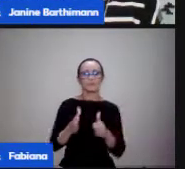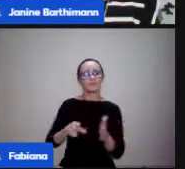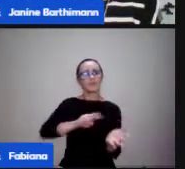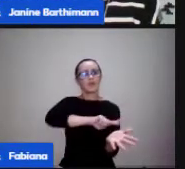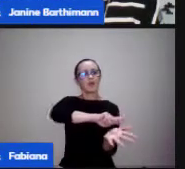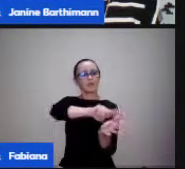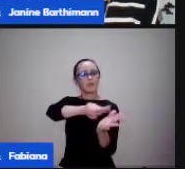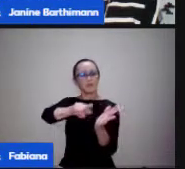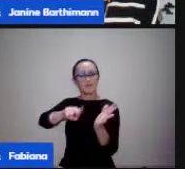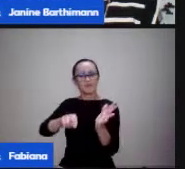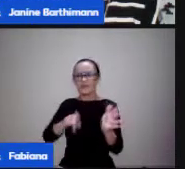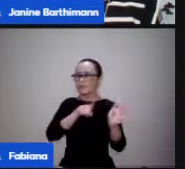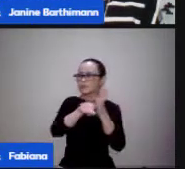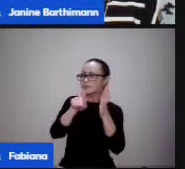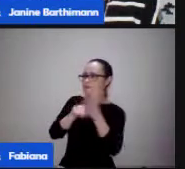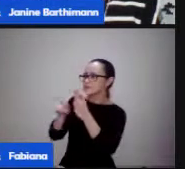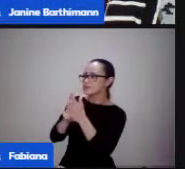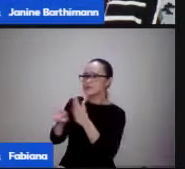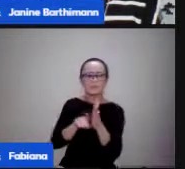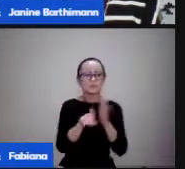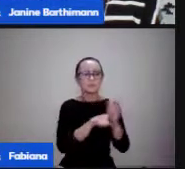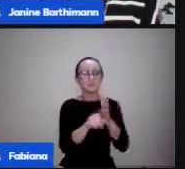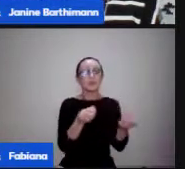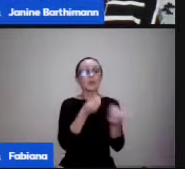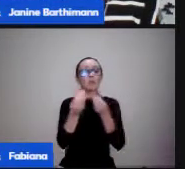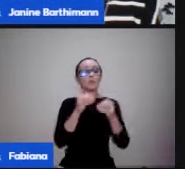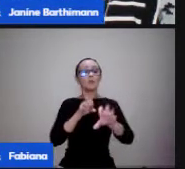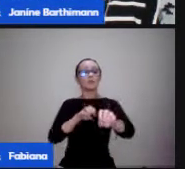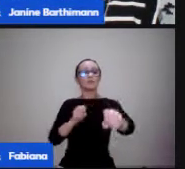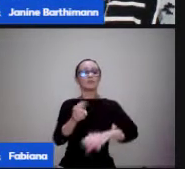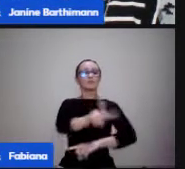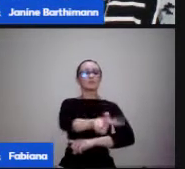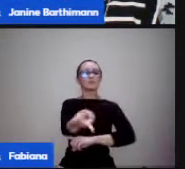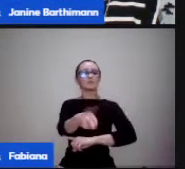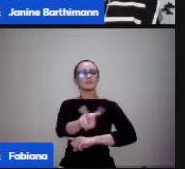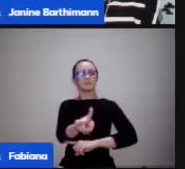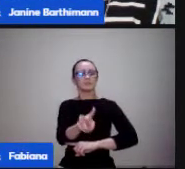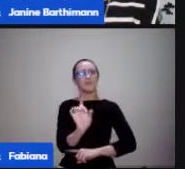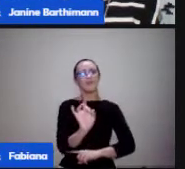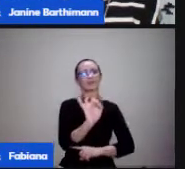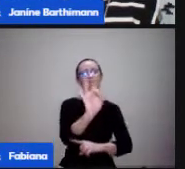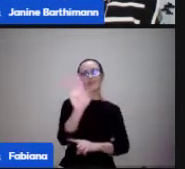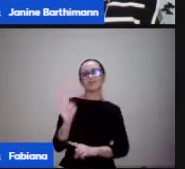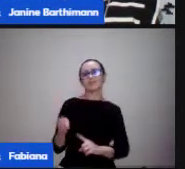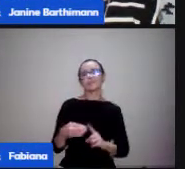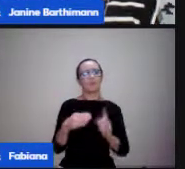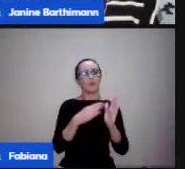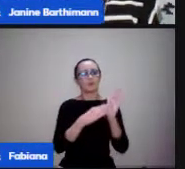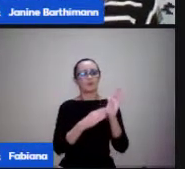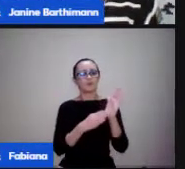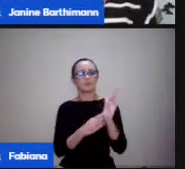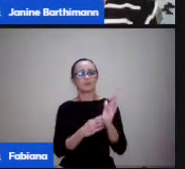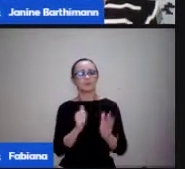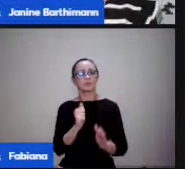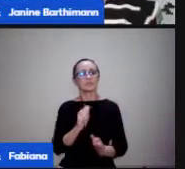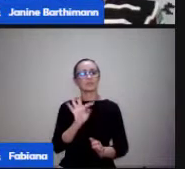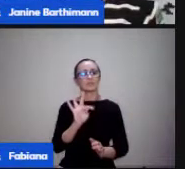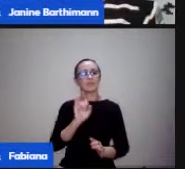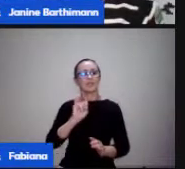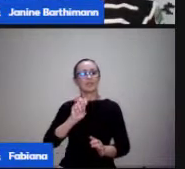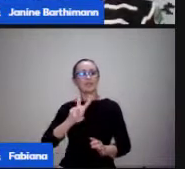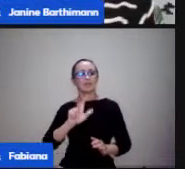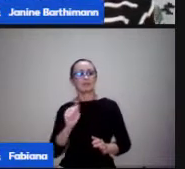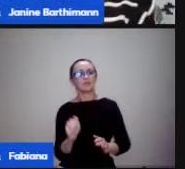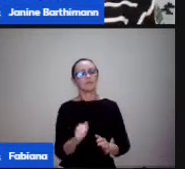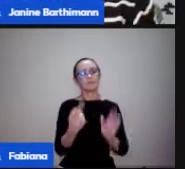que impactam a questão do ensino híbrido, que não se reduz a metodologias ativas, mas que mostra